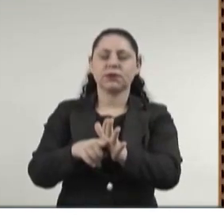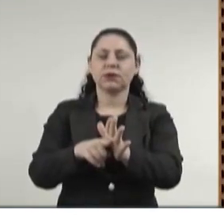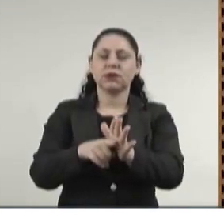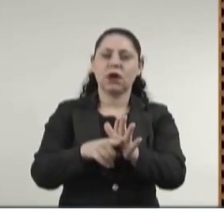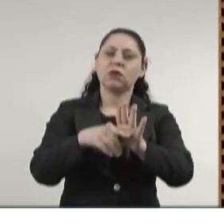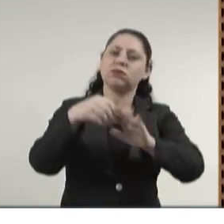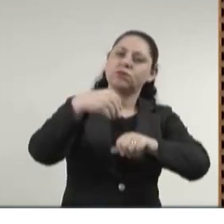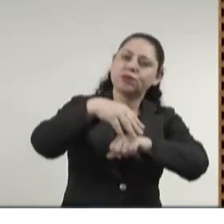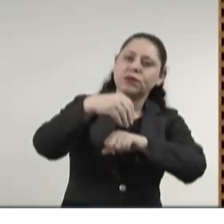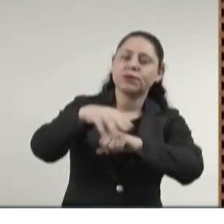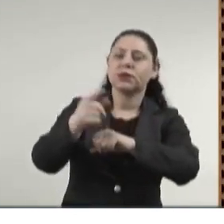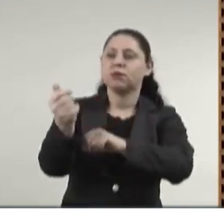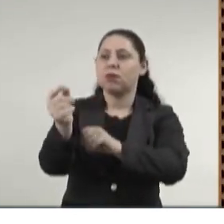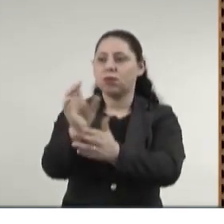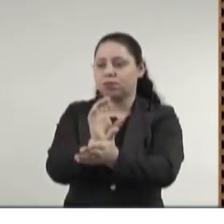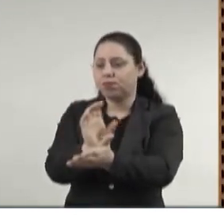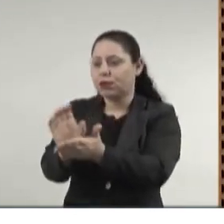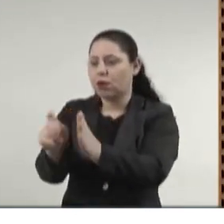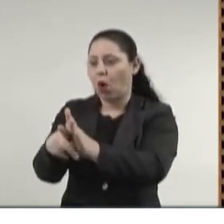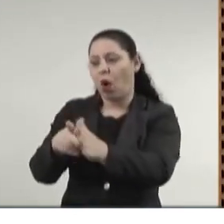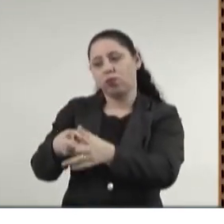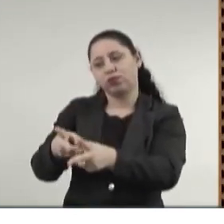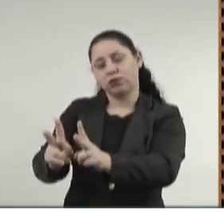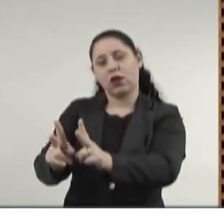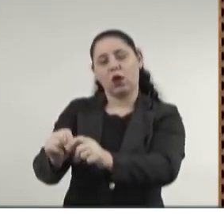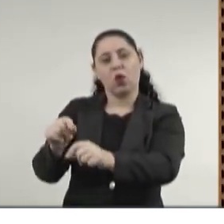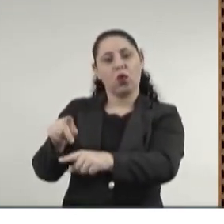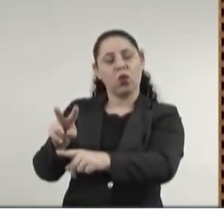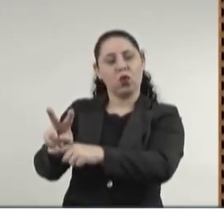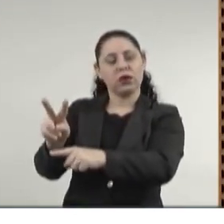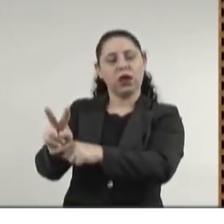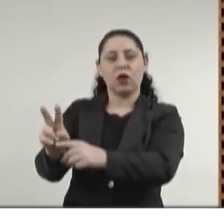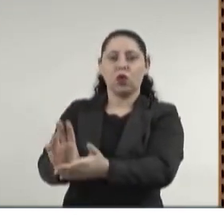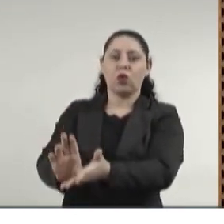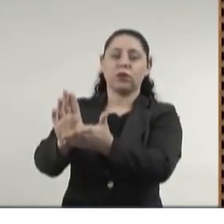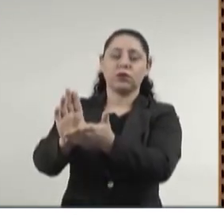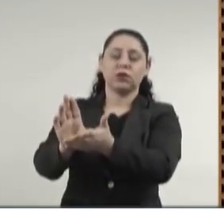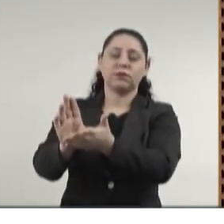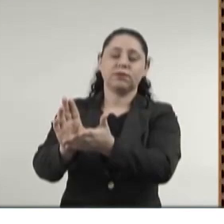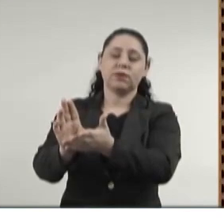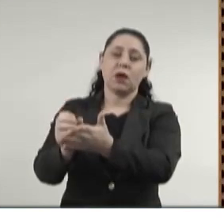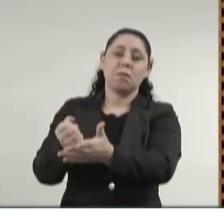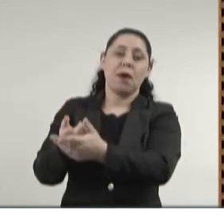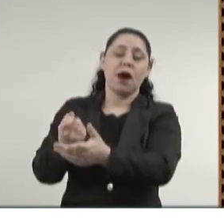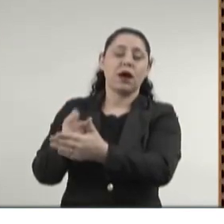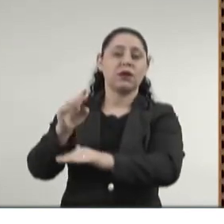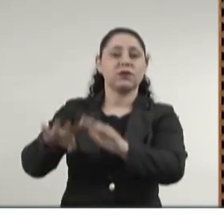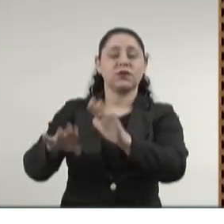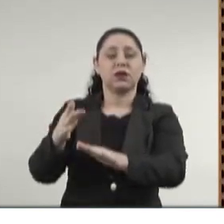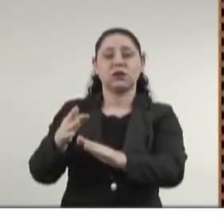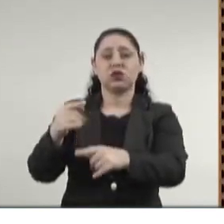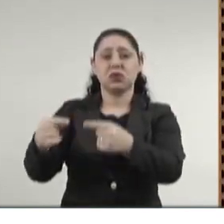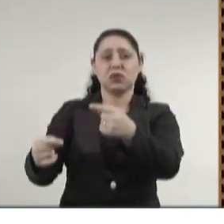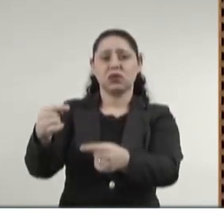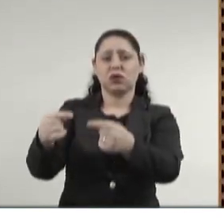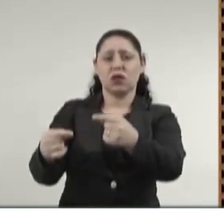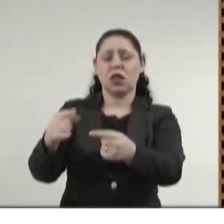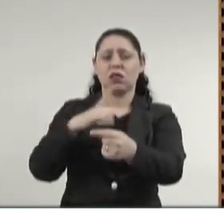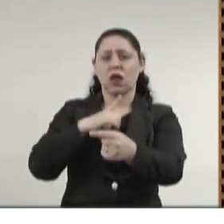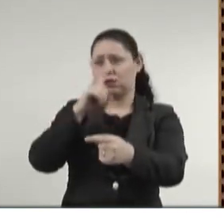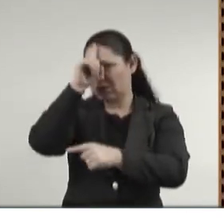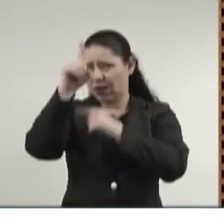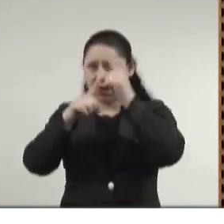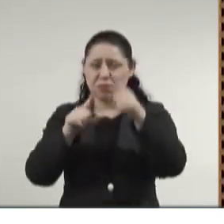encaminhamento, colocar uma parte para manter os comitês, que muitas vezes fica ali discutindo e tem